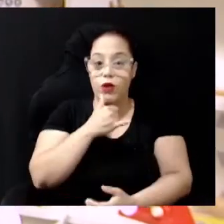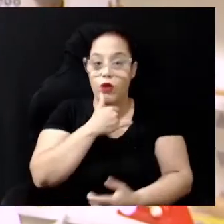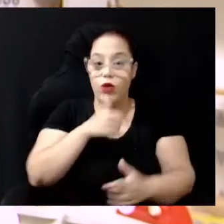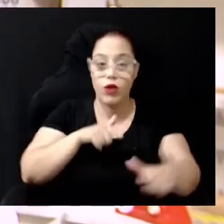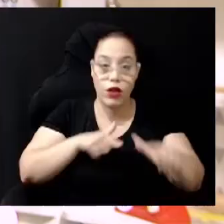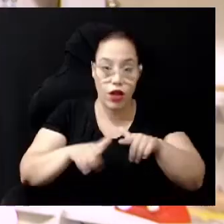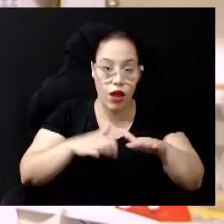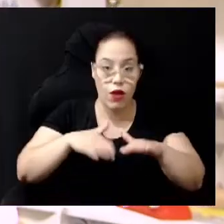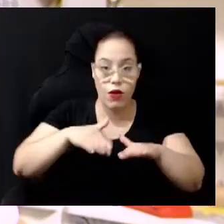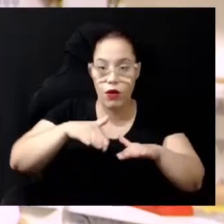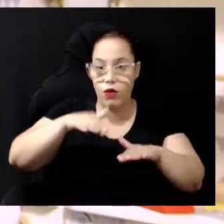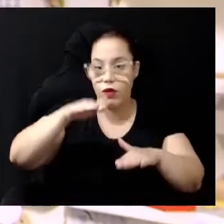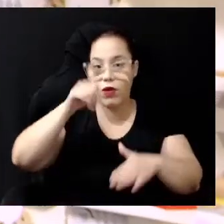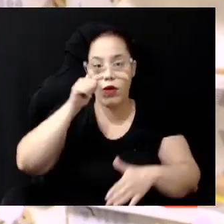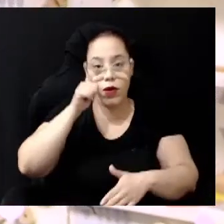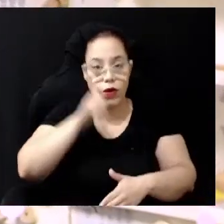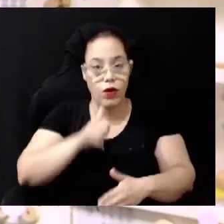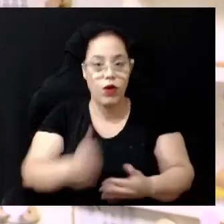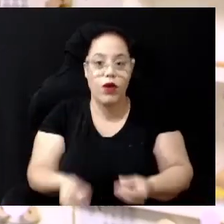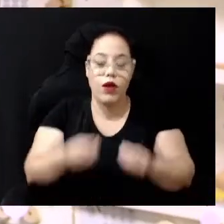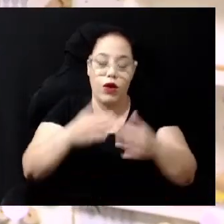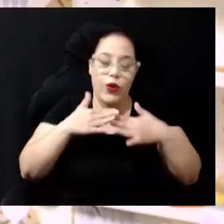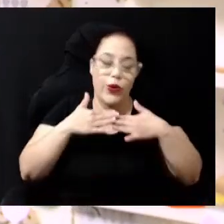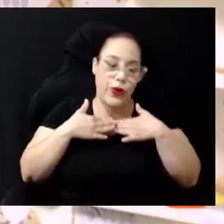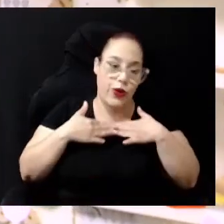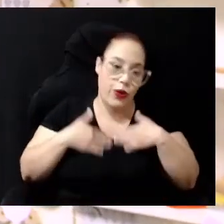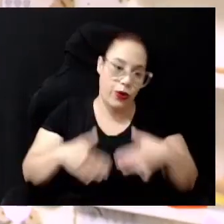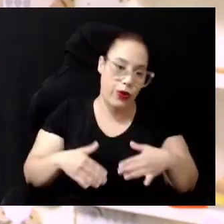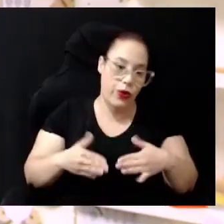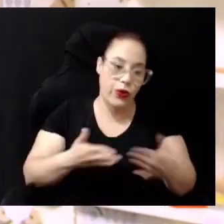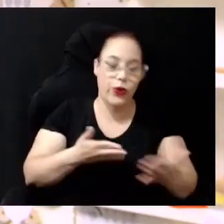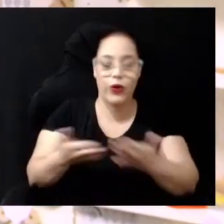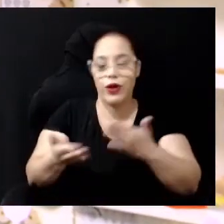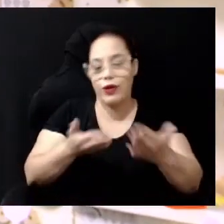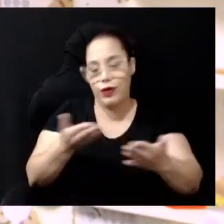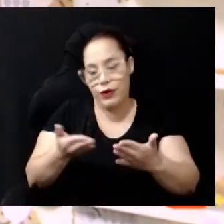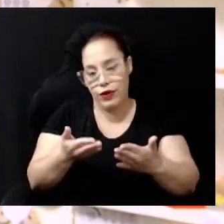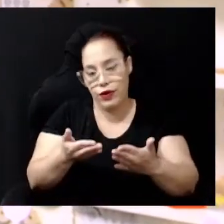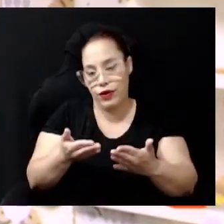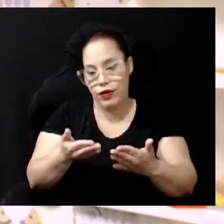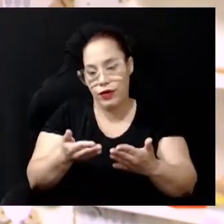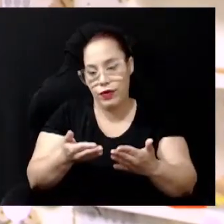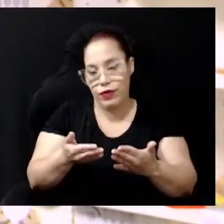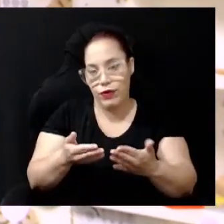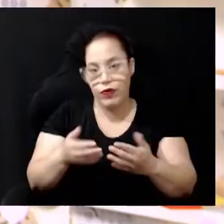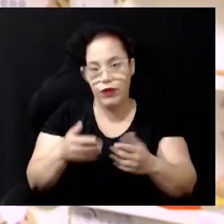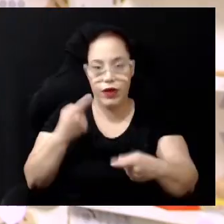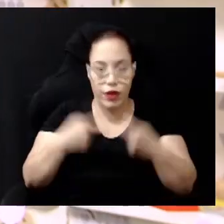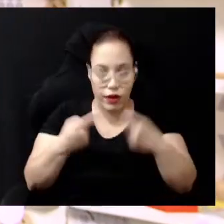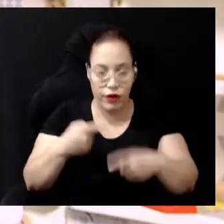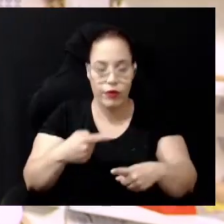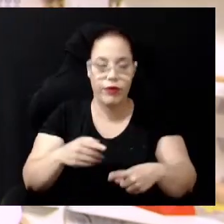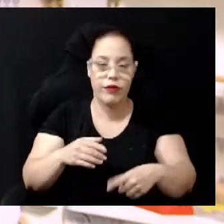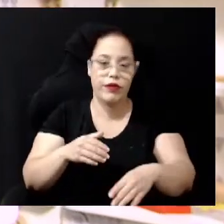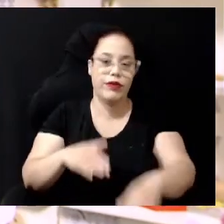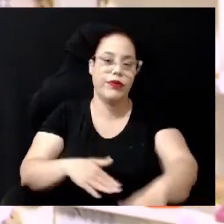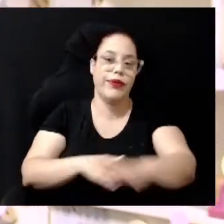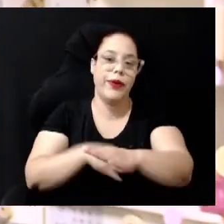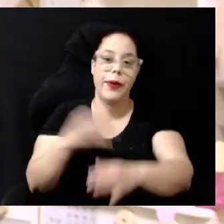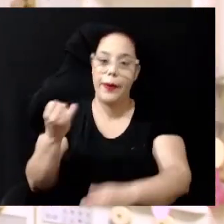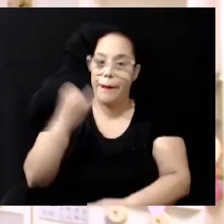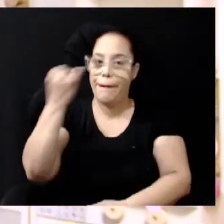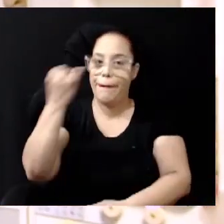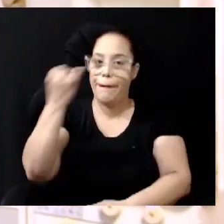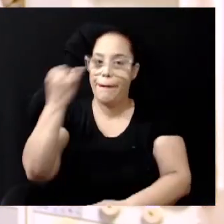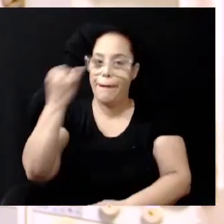que infelizmente ainda é um trabalho que cabe muito mais às mães elas poderem ficar sossegadas E participar das questões envolvendo o